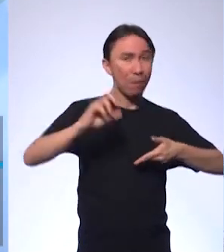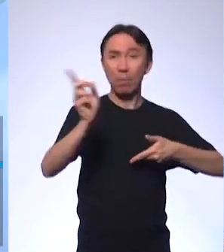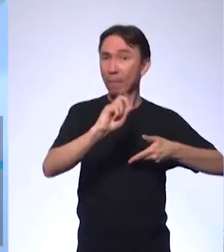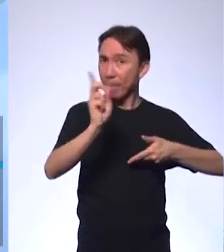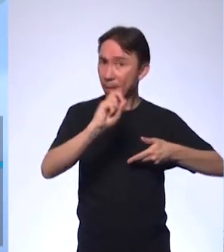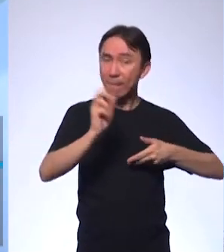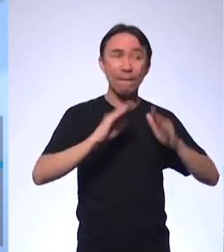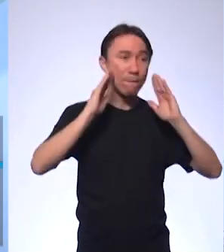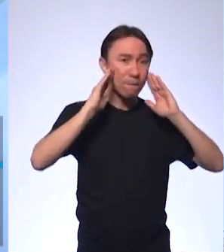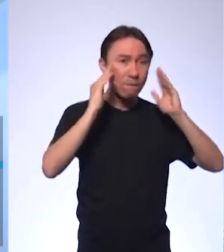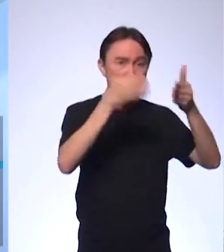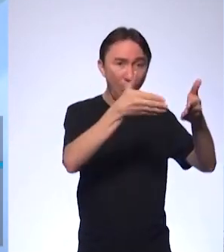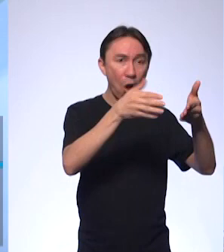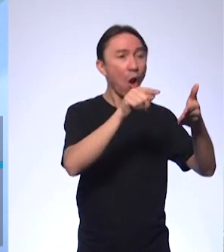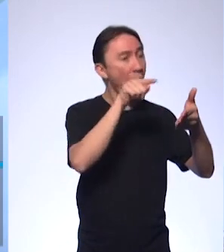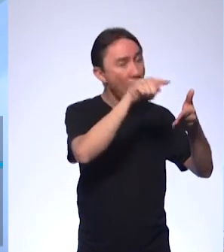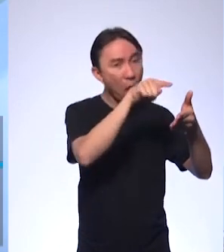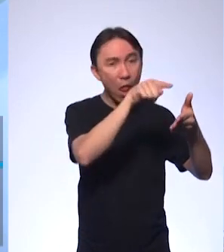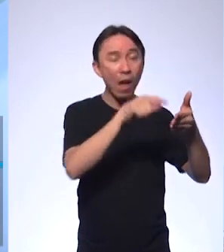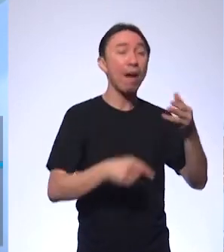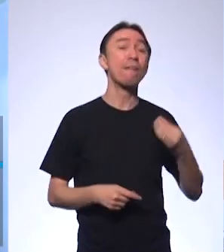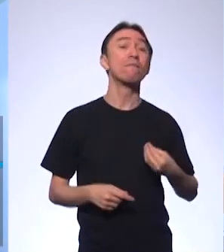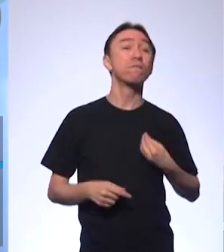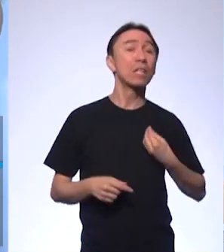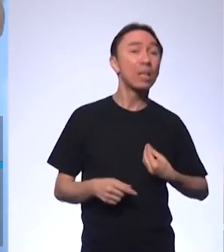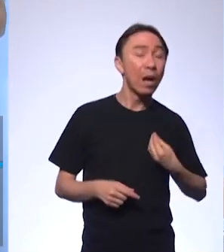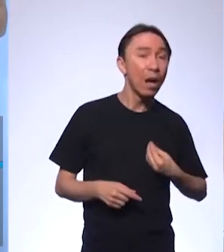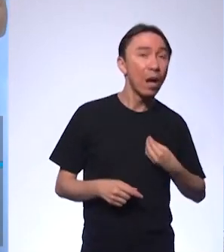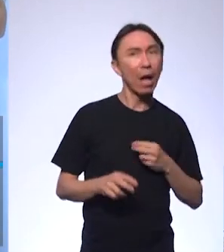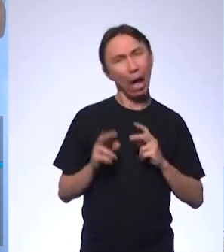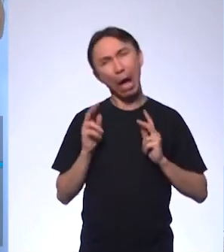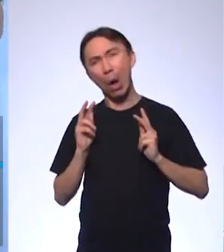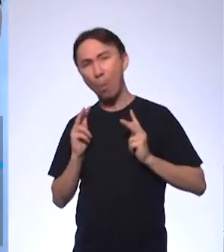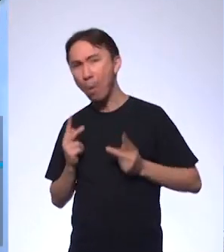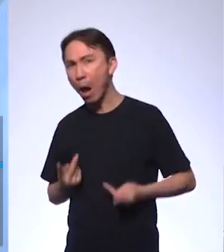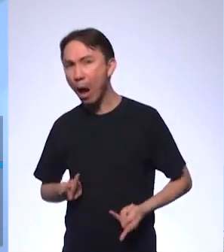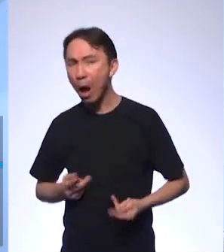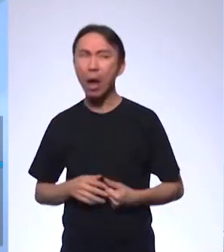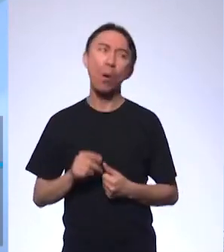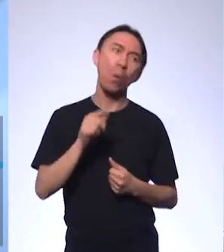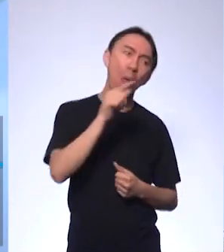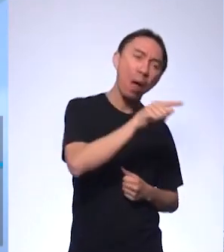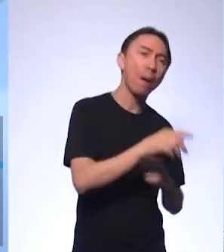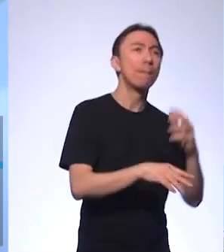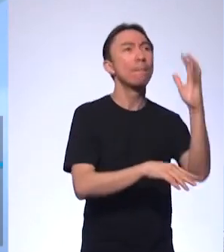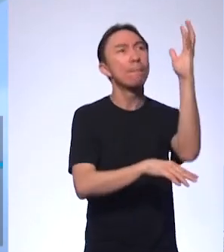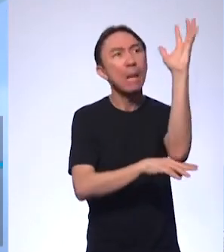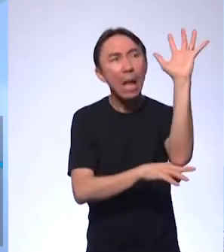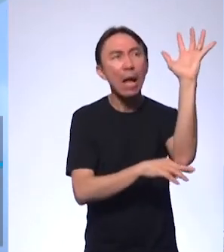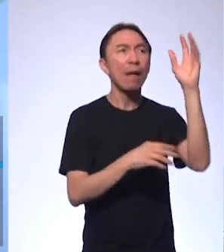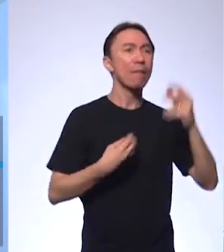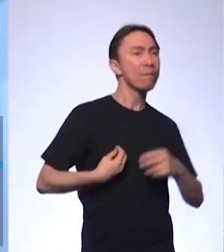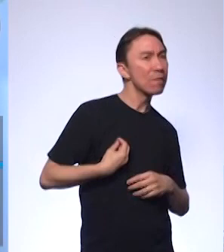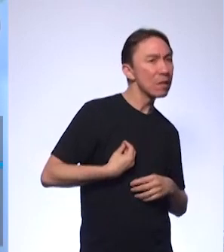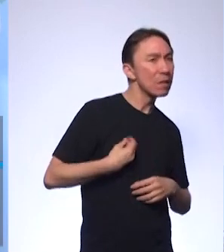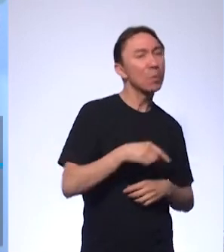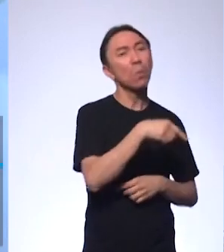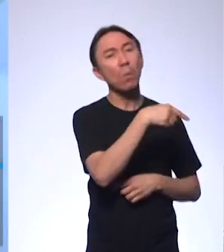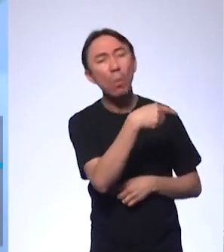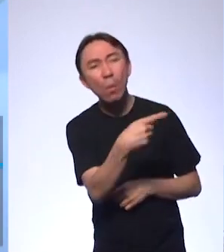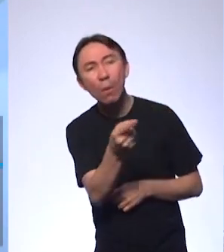ser humano, se é a vida de uma planta, se é a vida de um micro-organismo. Né? Então, aí a gente tem essa questão